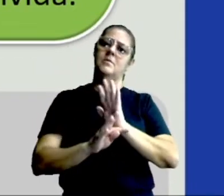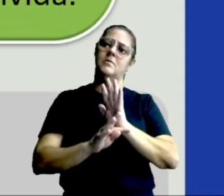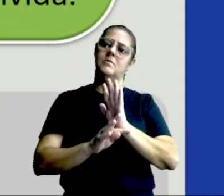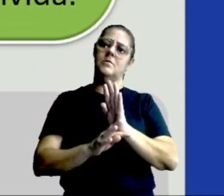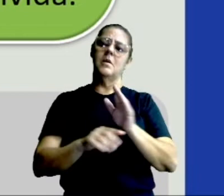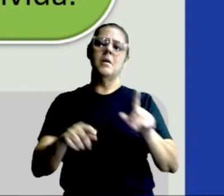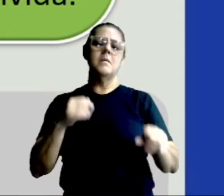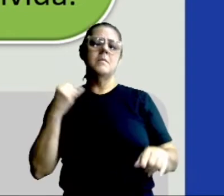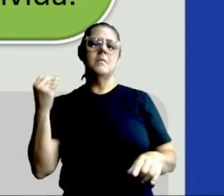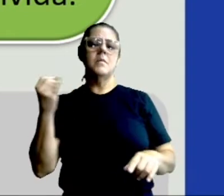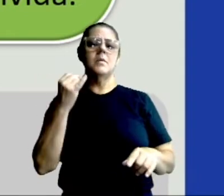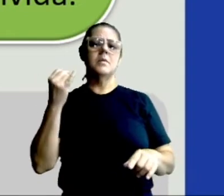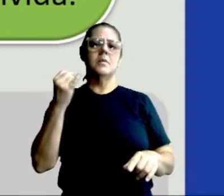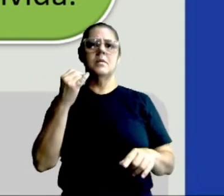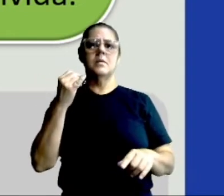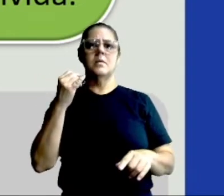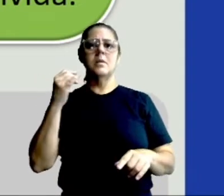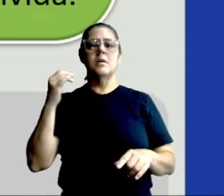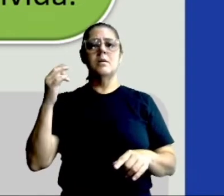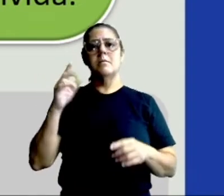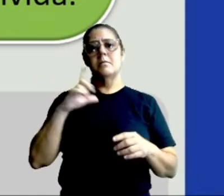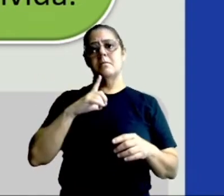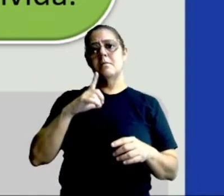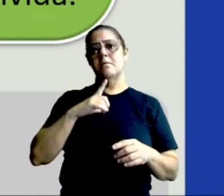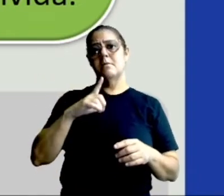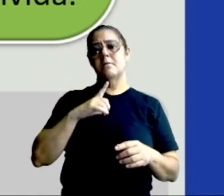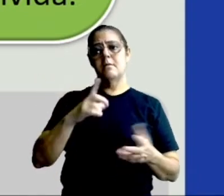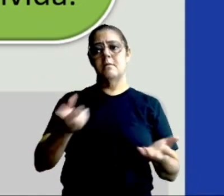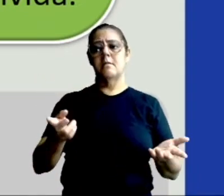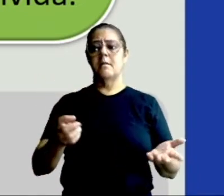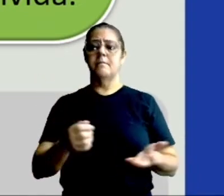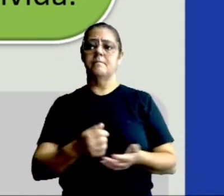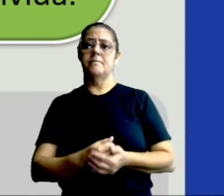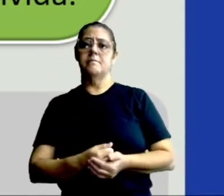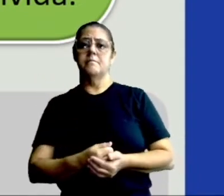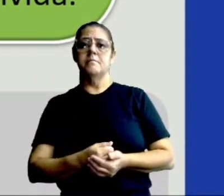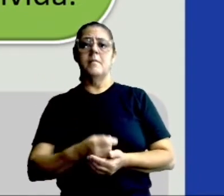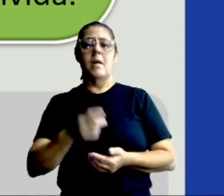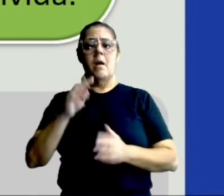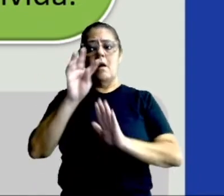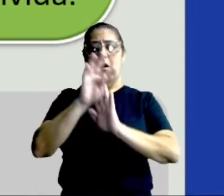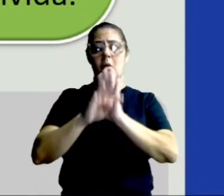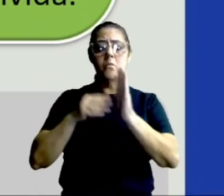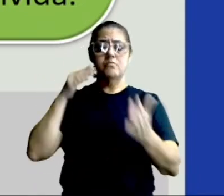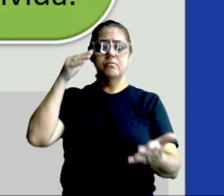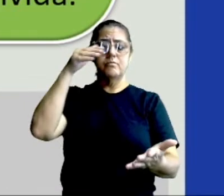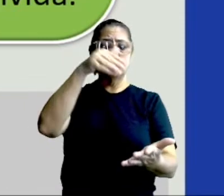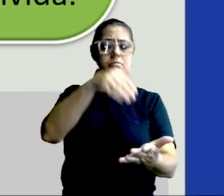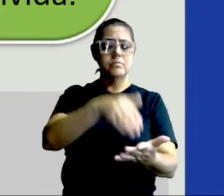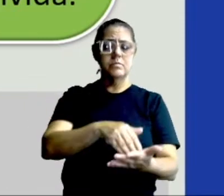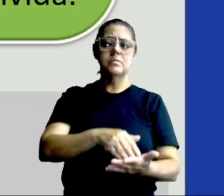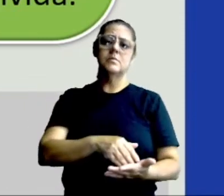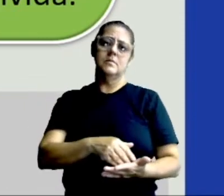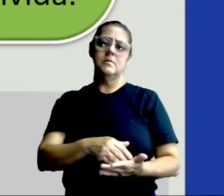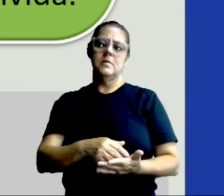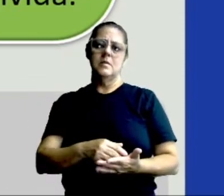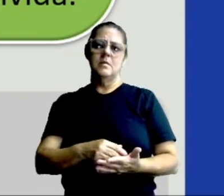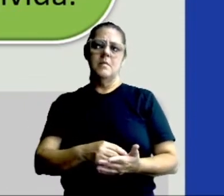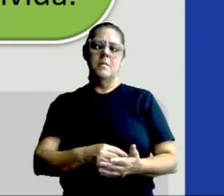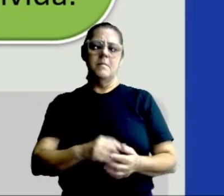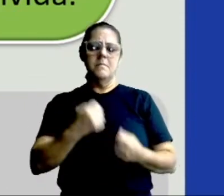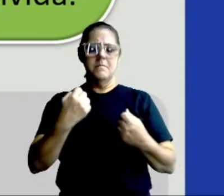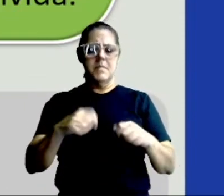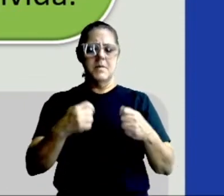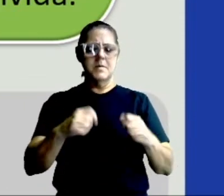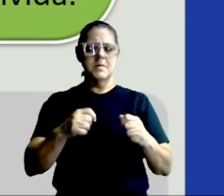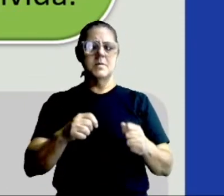também a tua história tem um super spation porque senão eleitor fica frustrado então quando a gente vai escrever um texto precisa caprichar